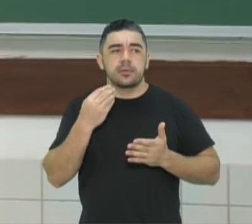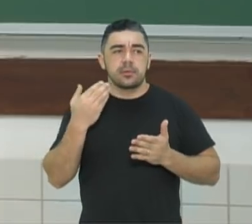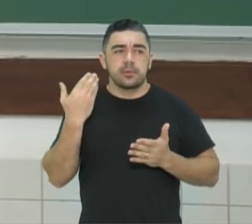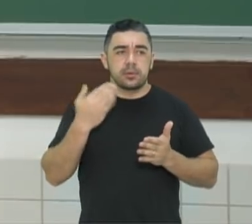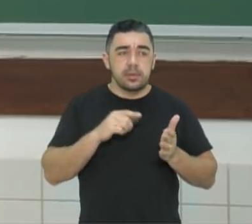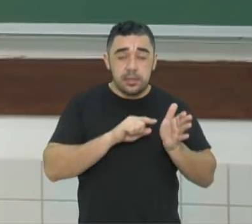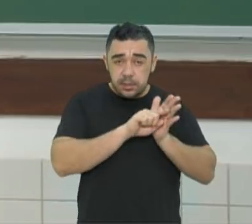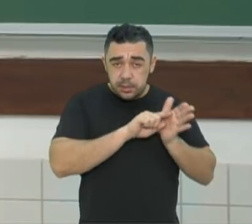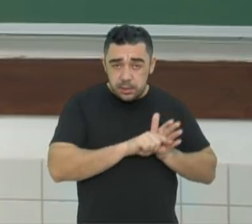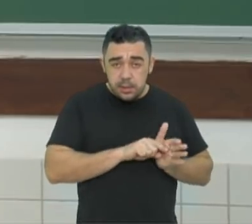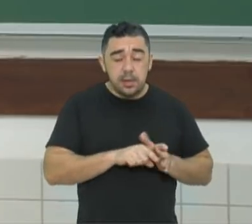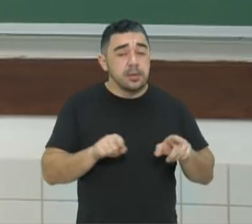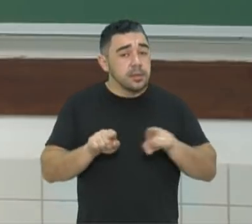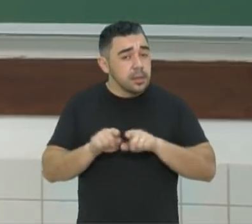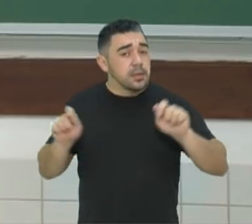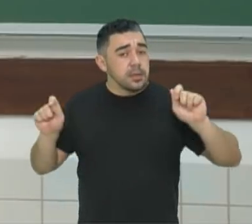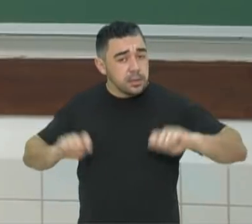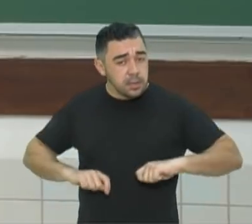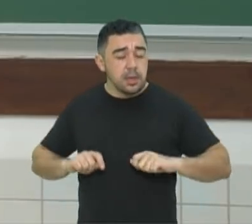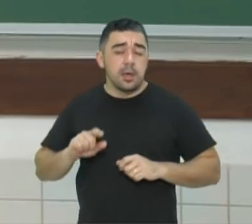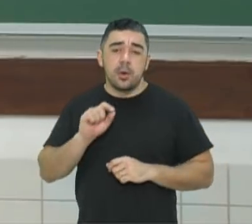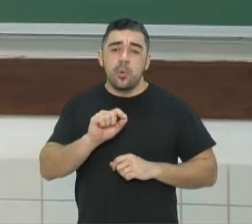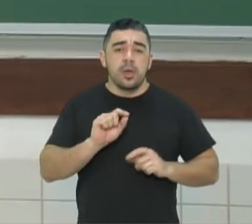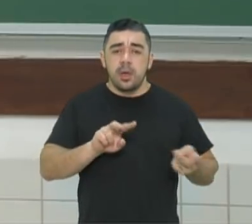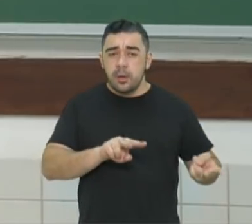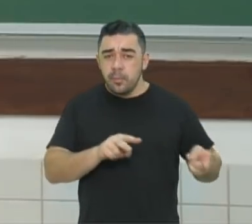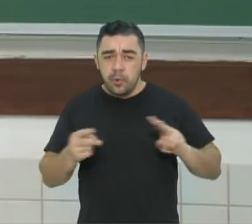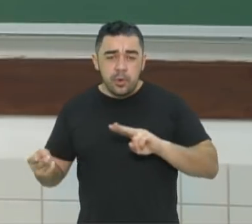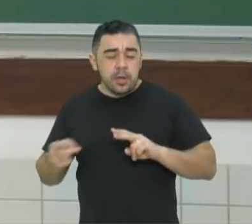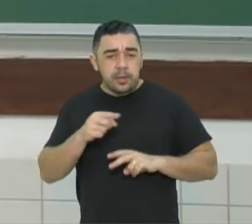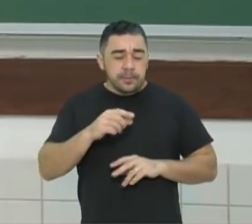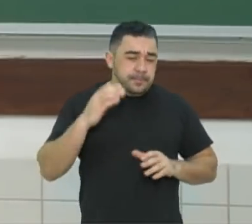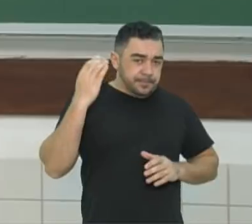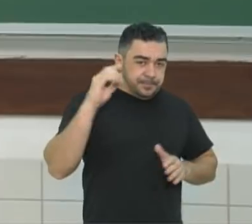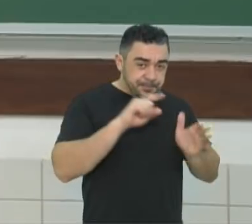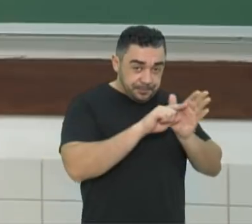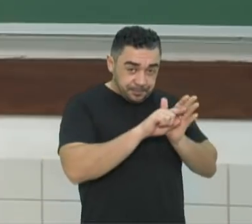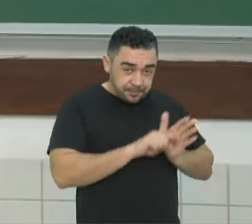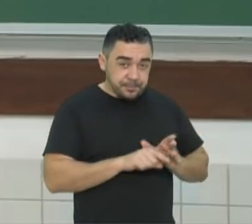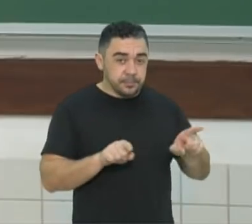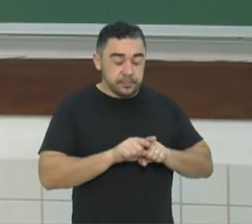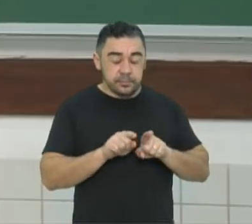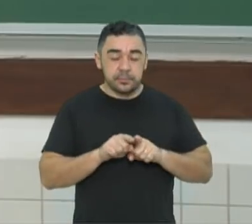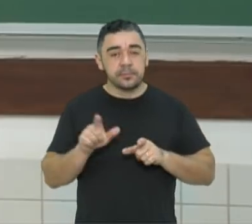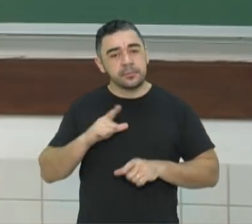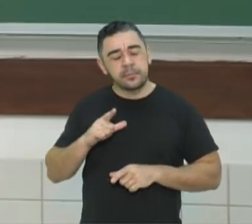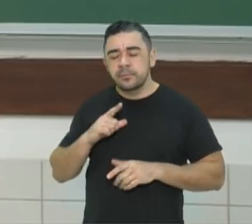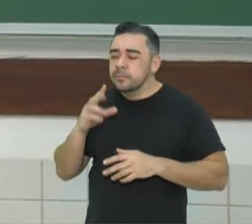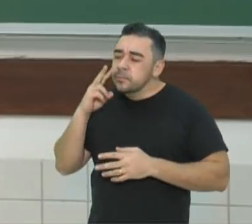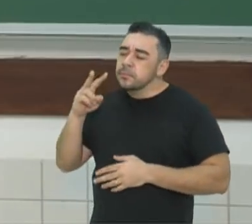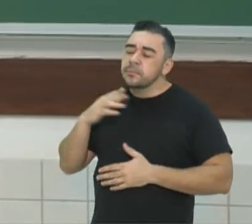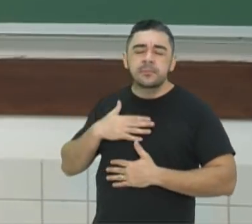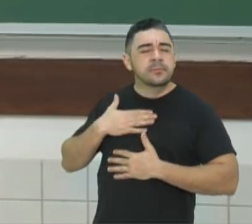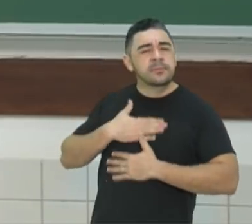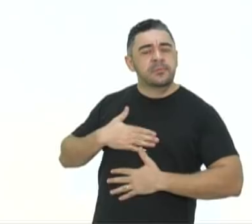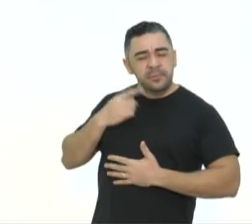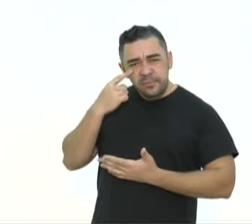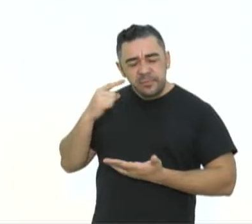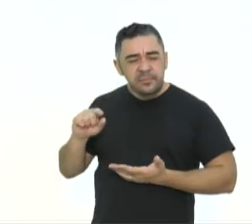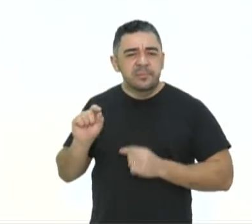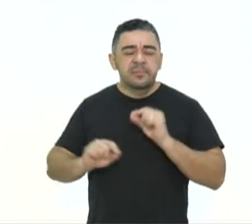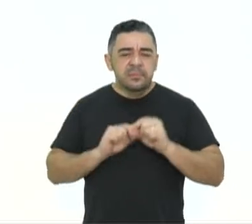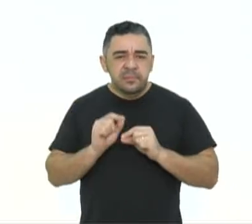deram a possibilidade também sair da questão da ciência para também a questão do entretenimento, tá? Então, nesse sentido, nós podemos ver